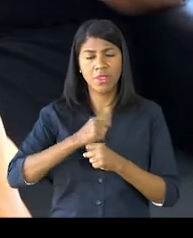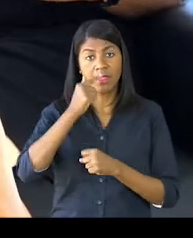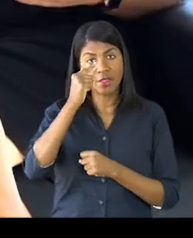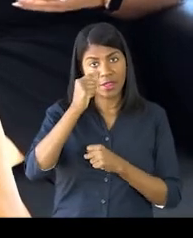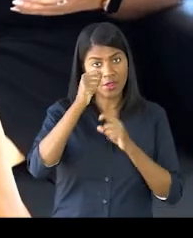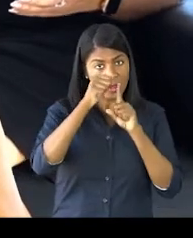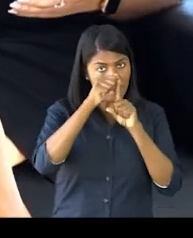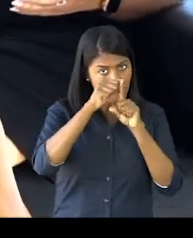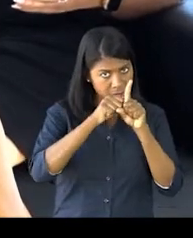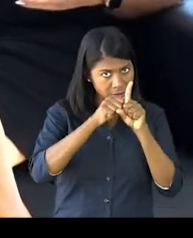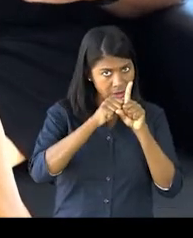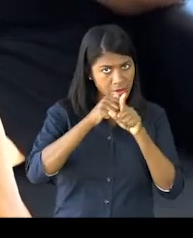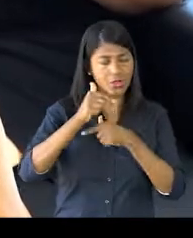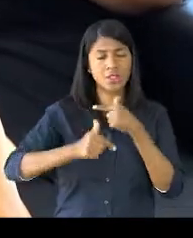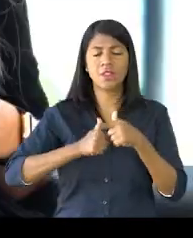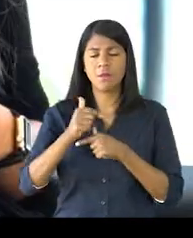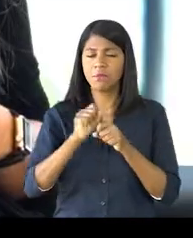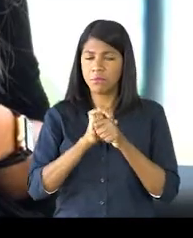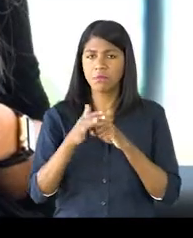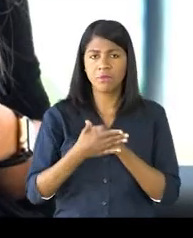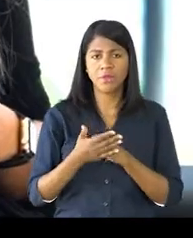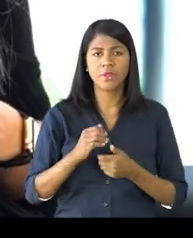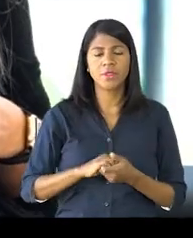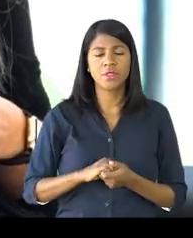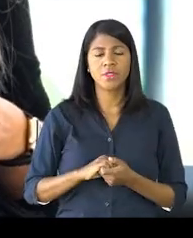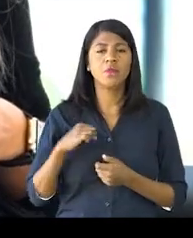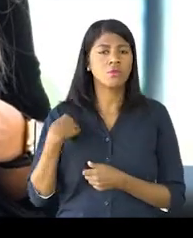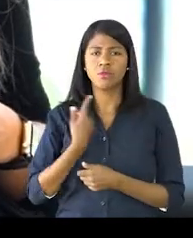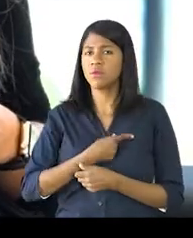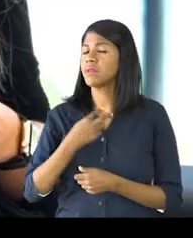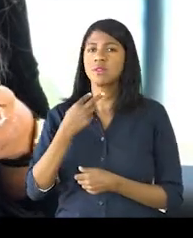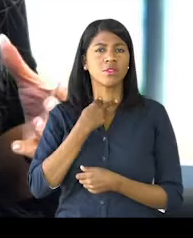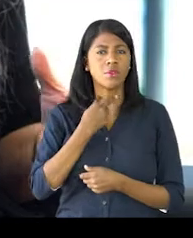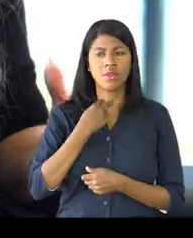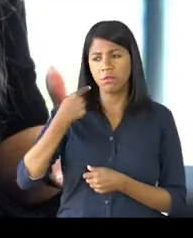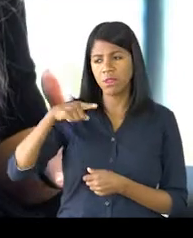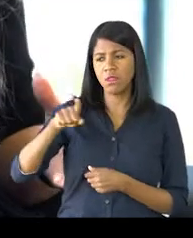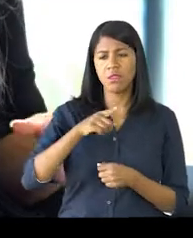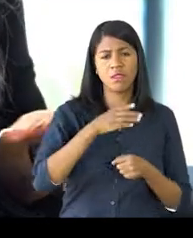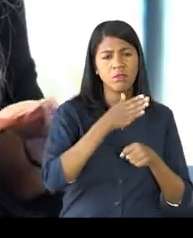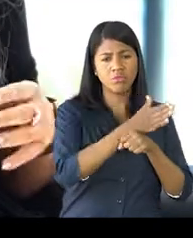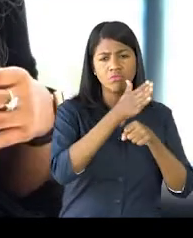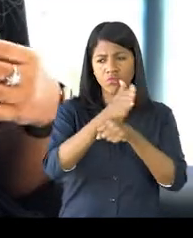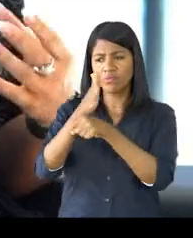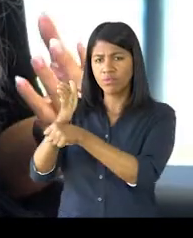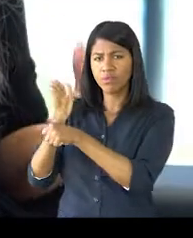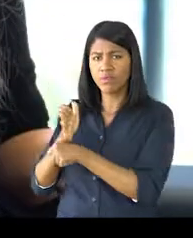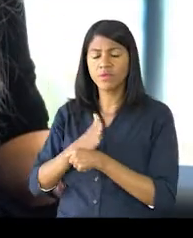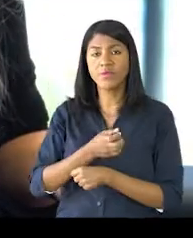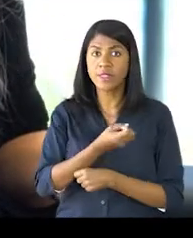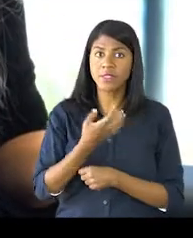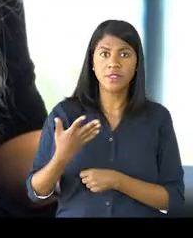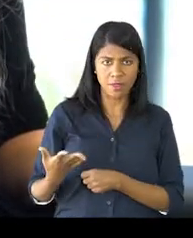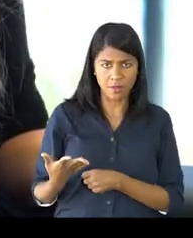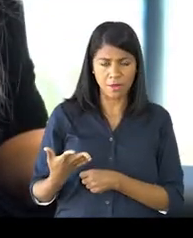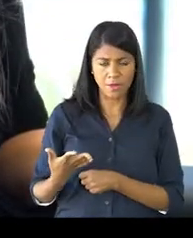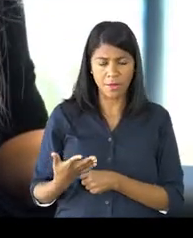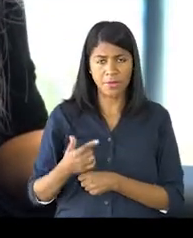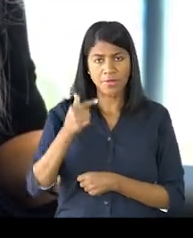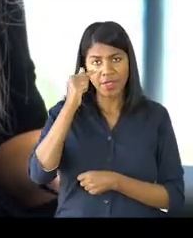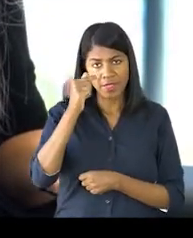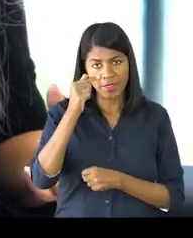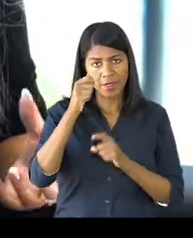numa pandemia. Isso. Né, onde nós não podemos ir para as regiões e buscar as mulheres.